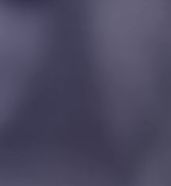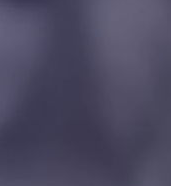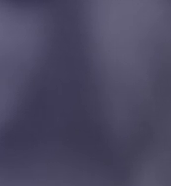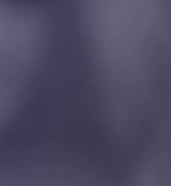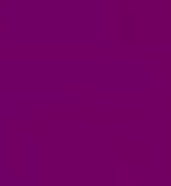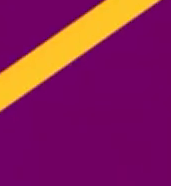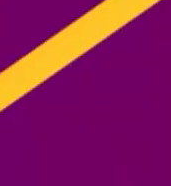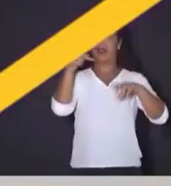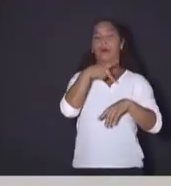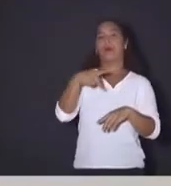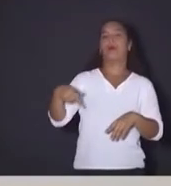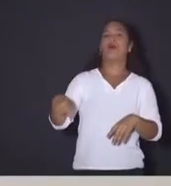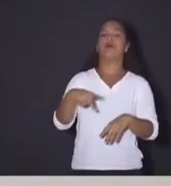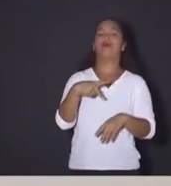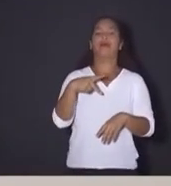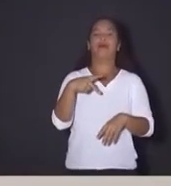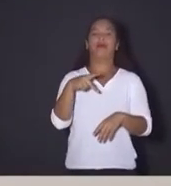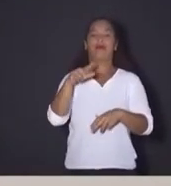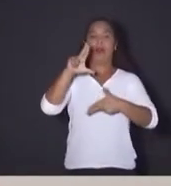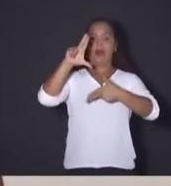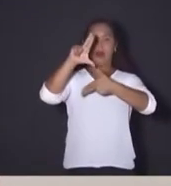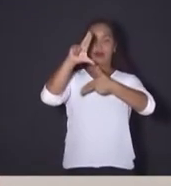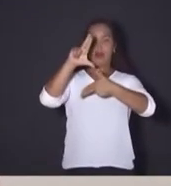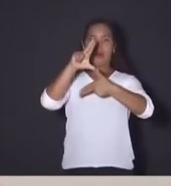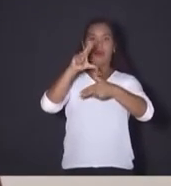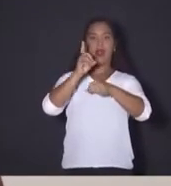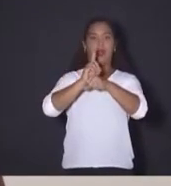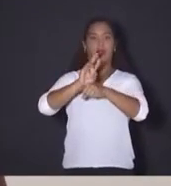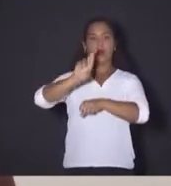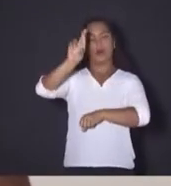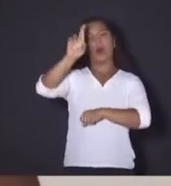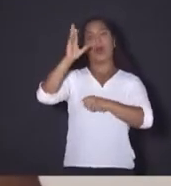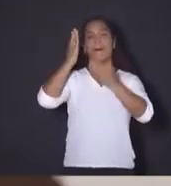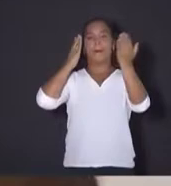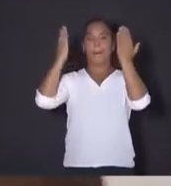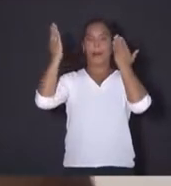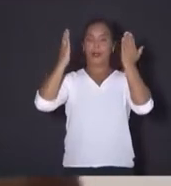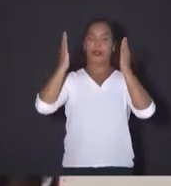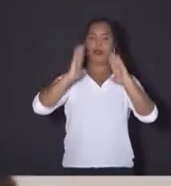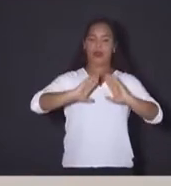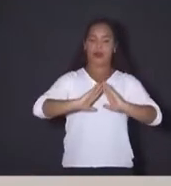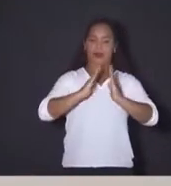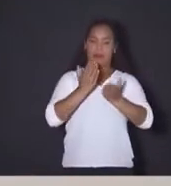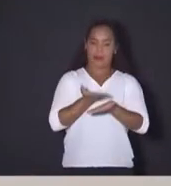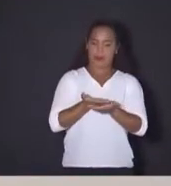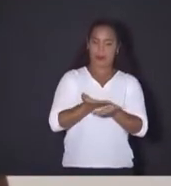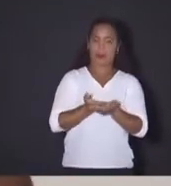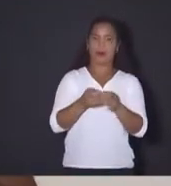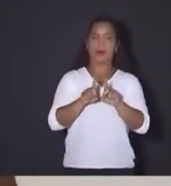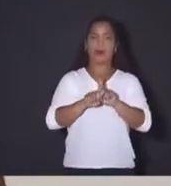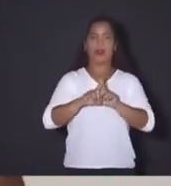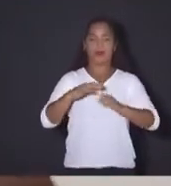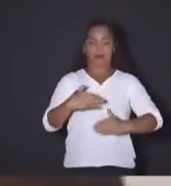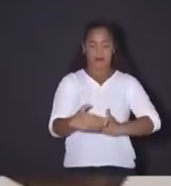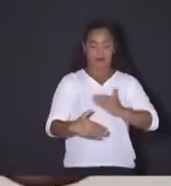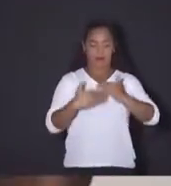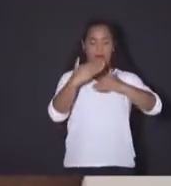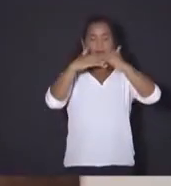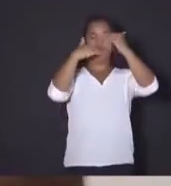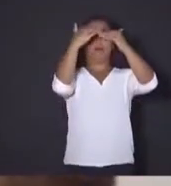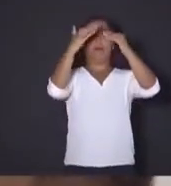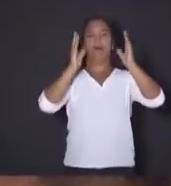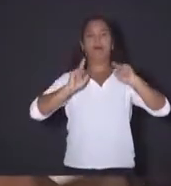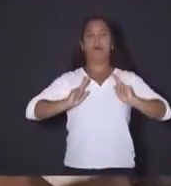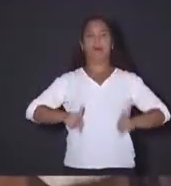professora da universidade federal da bahia doutora em psicologia escolar e e do desenvolvimento humano ligia